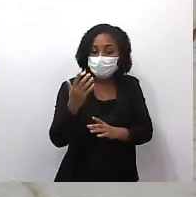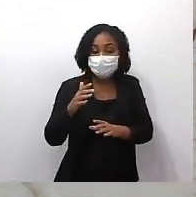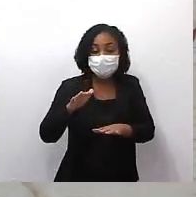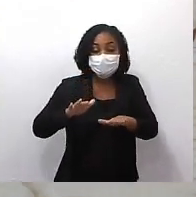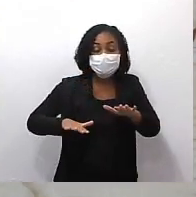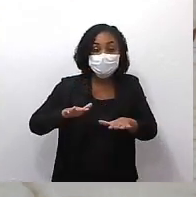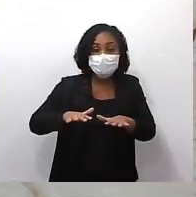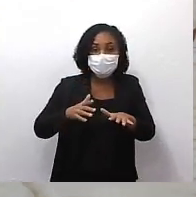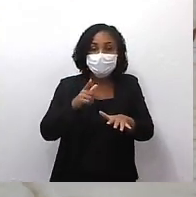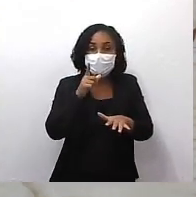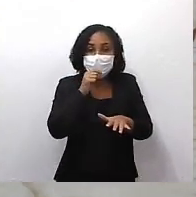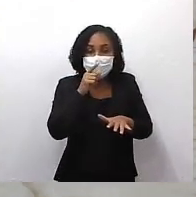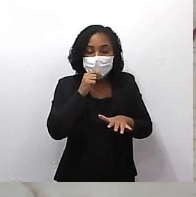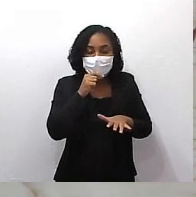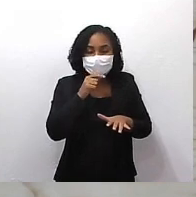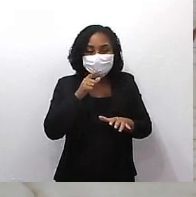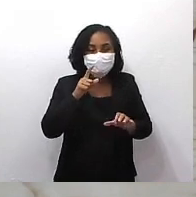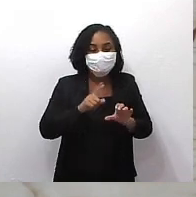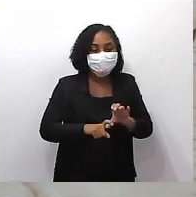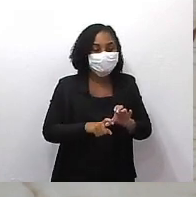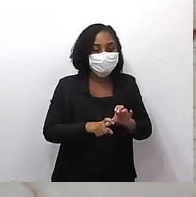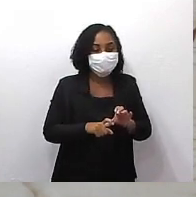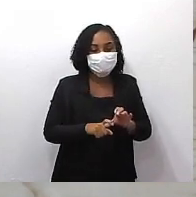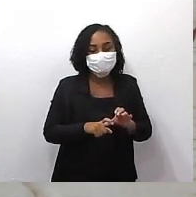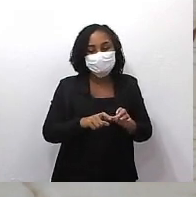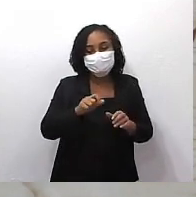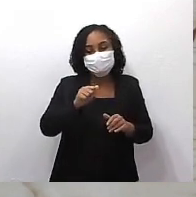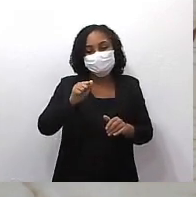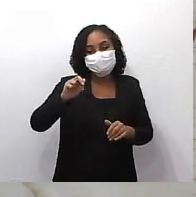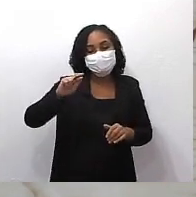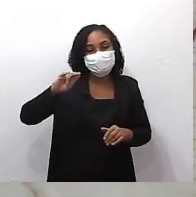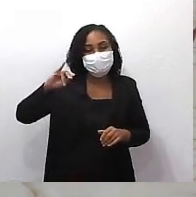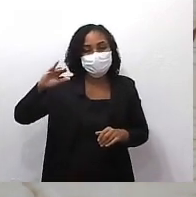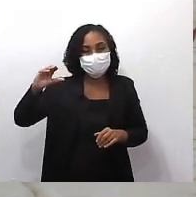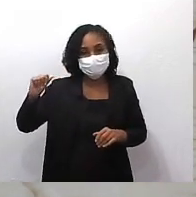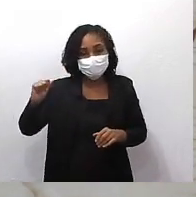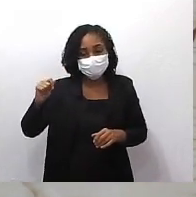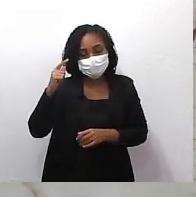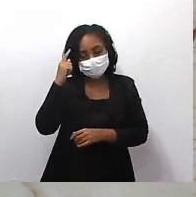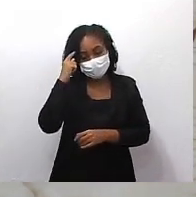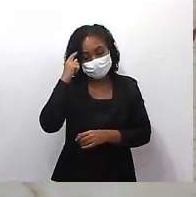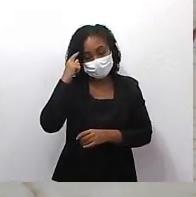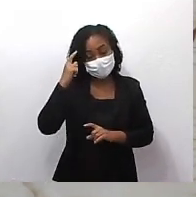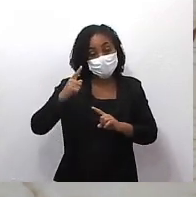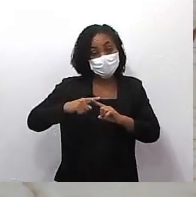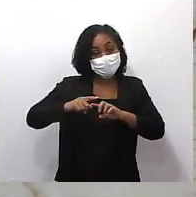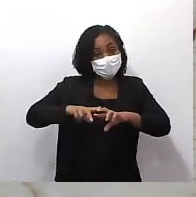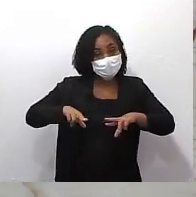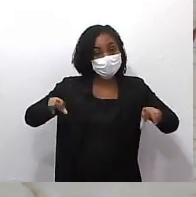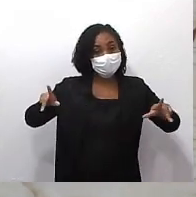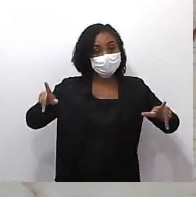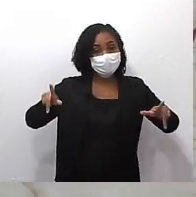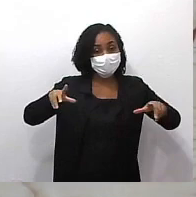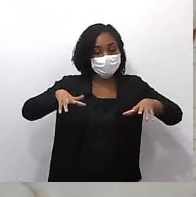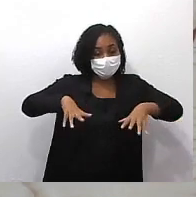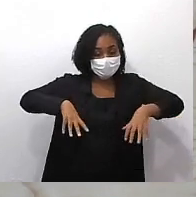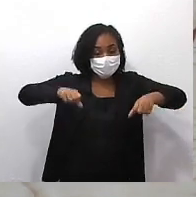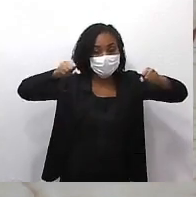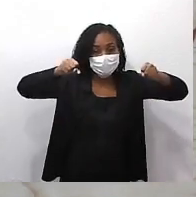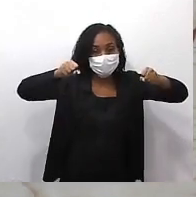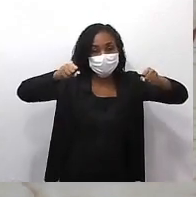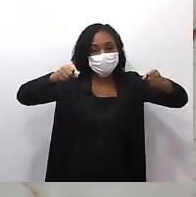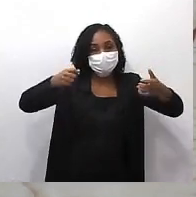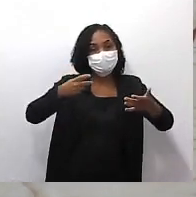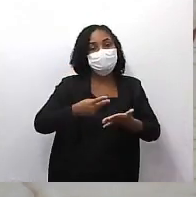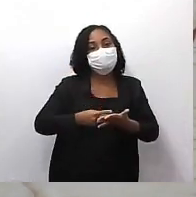da irrigação do rio, só que o teu rio tem uma drenagem arreica. Se tu não levar em consideração que o teu rio vai secar, que ele é um rio intermitente, então o